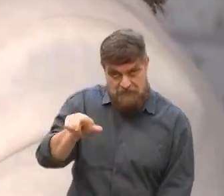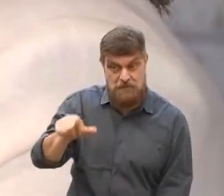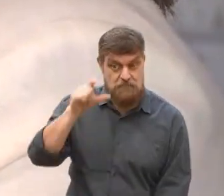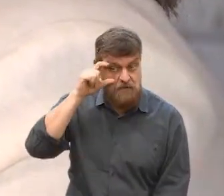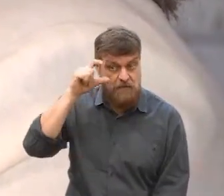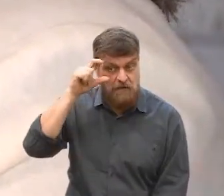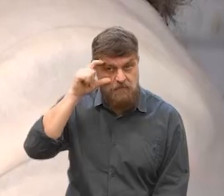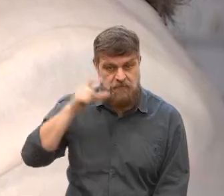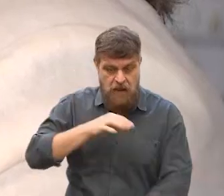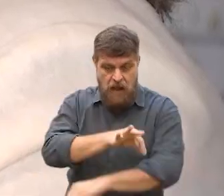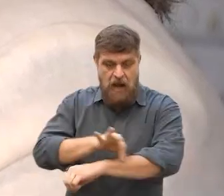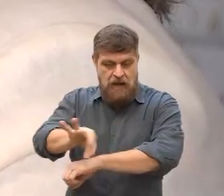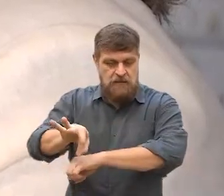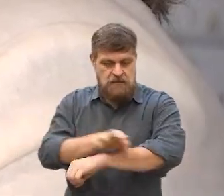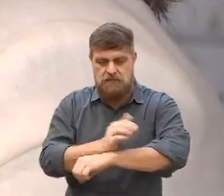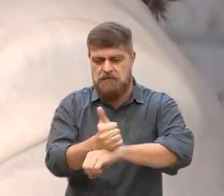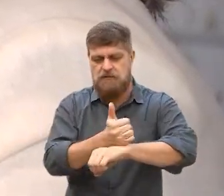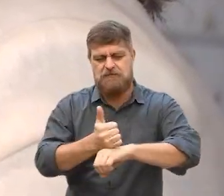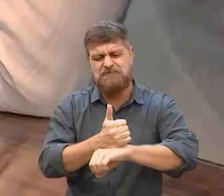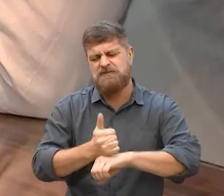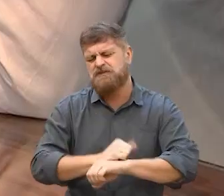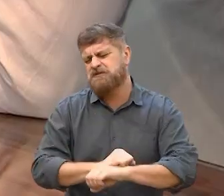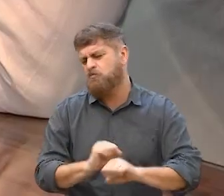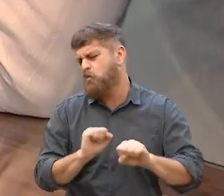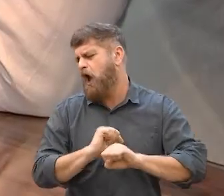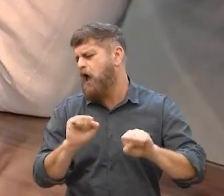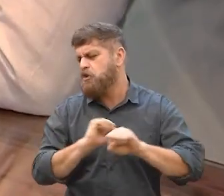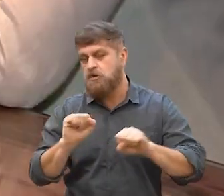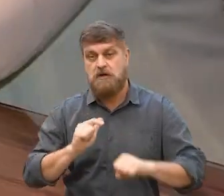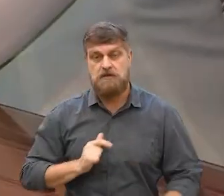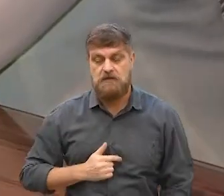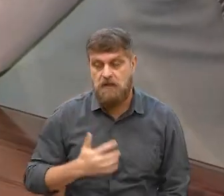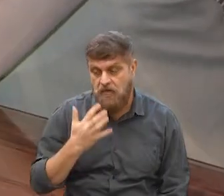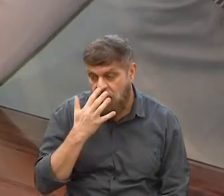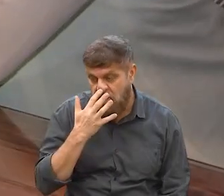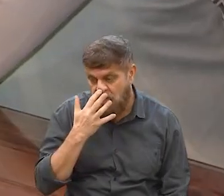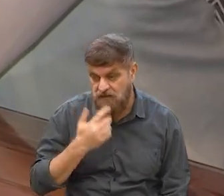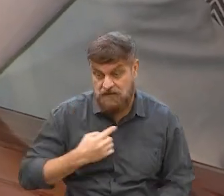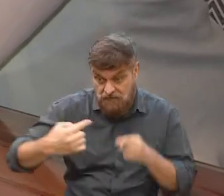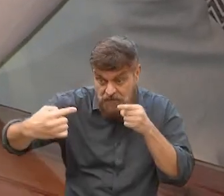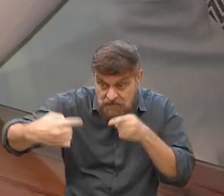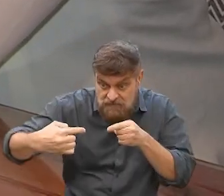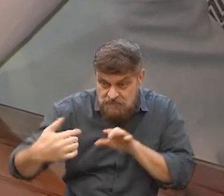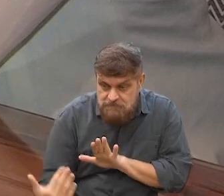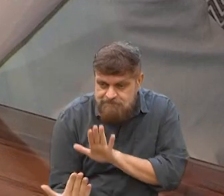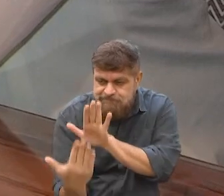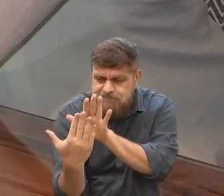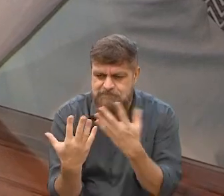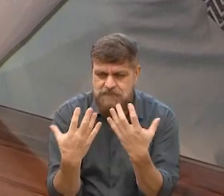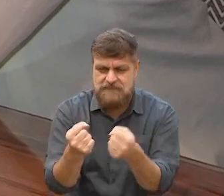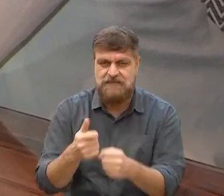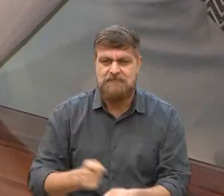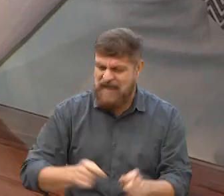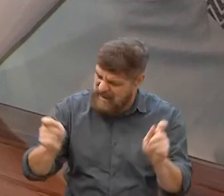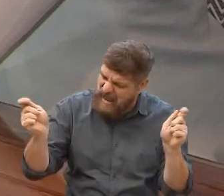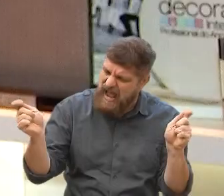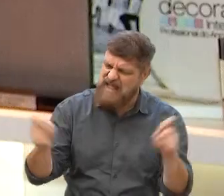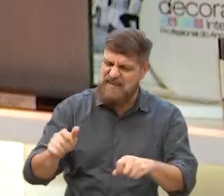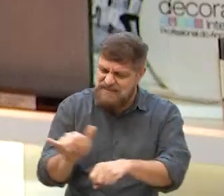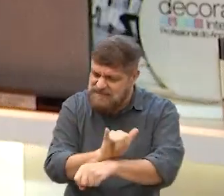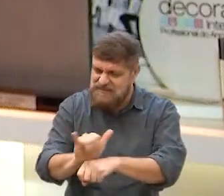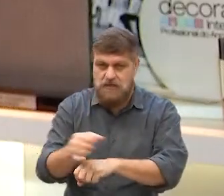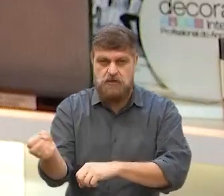fico pensando nela, eu nem me lembro exatamente tudo que eu passei. Para mim, é como se eu passasse uma borracha em tudo. Mas eu sei que hoje eu